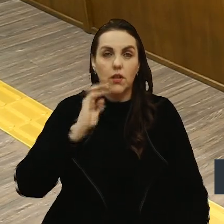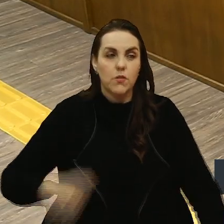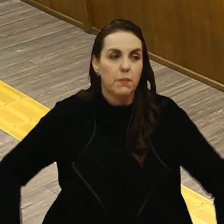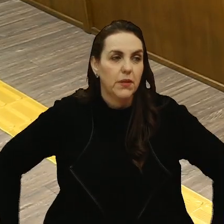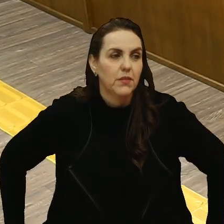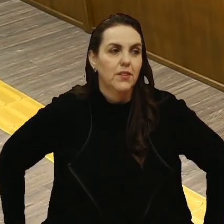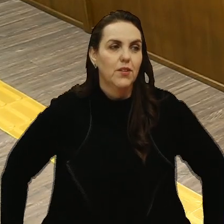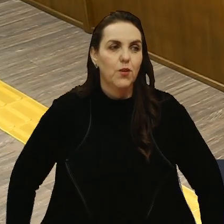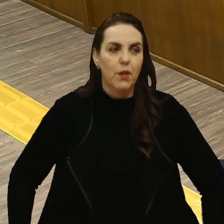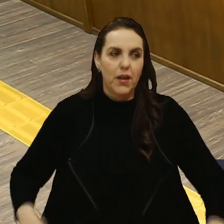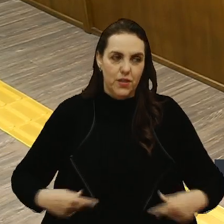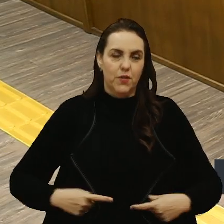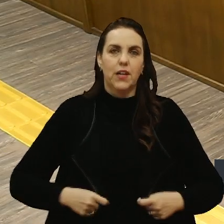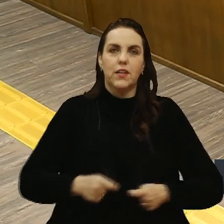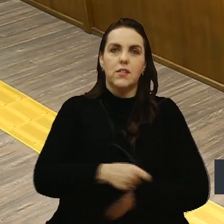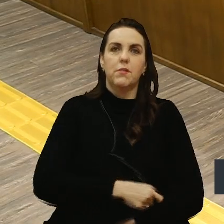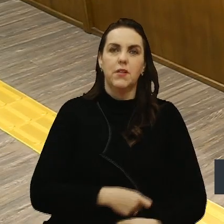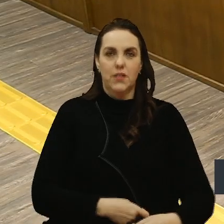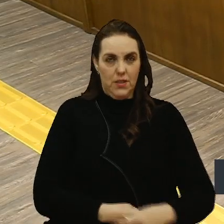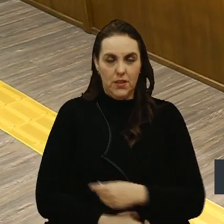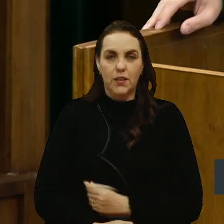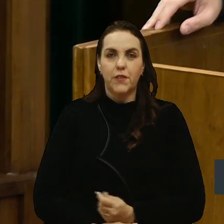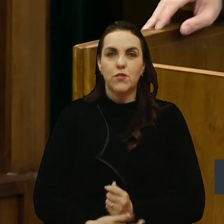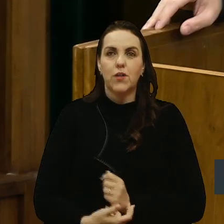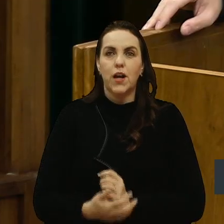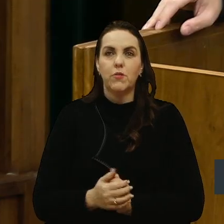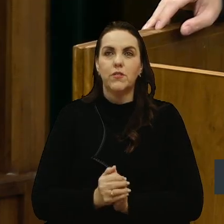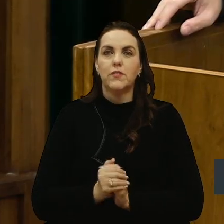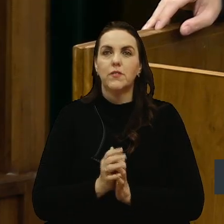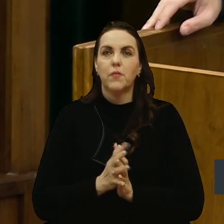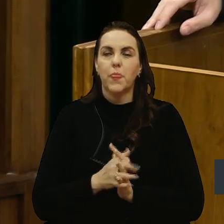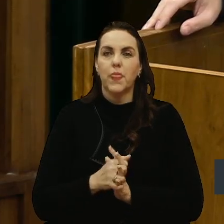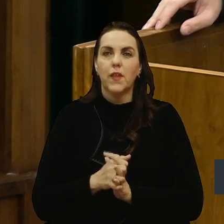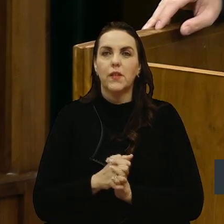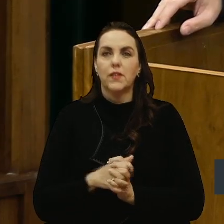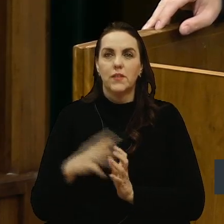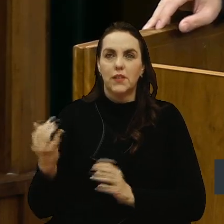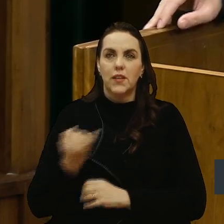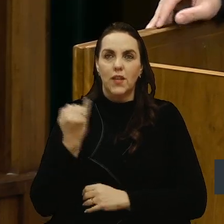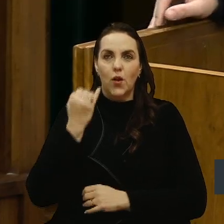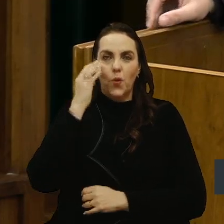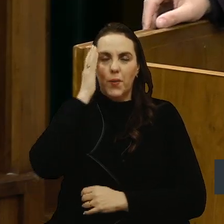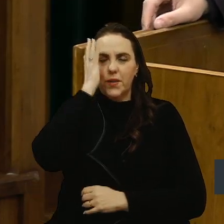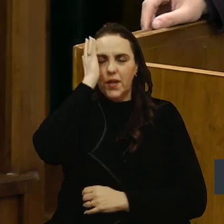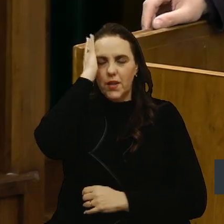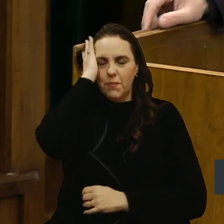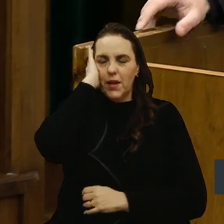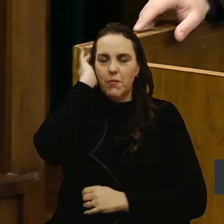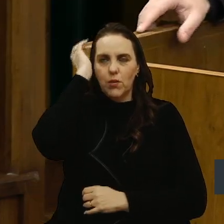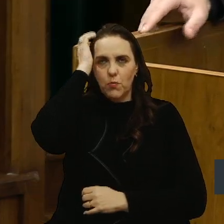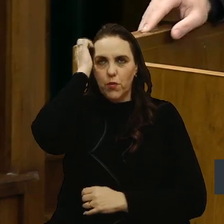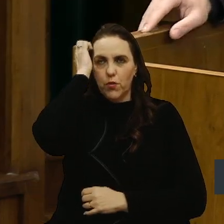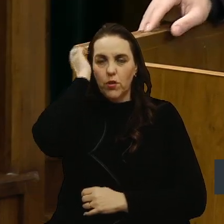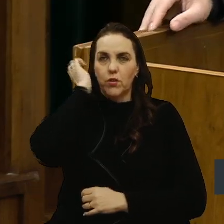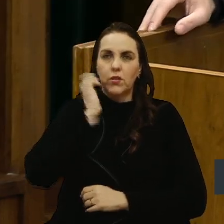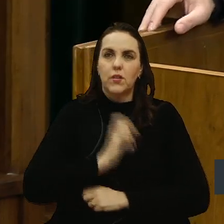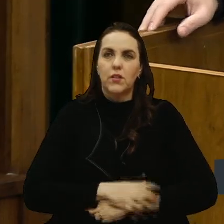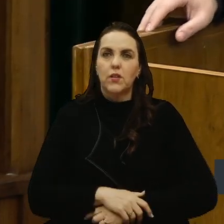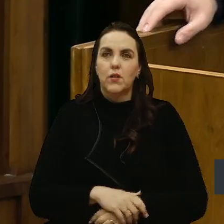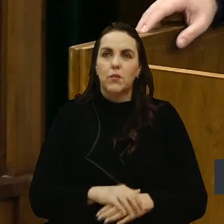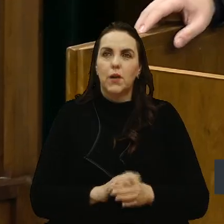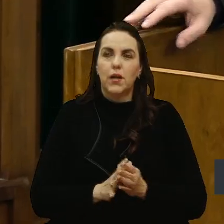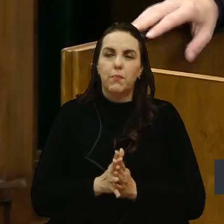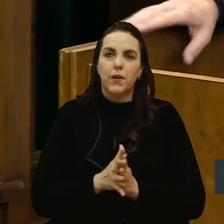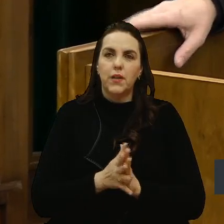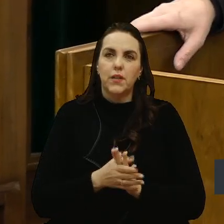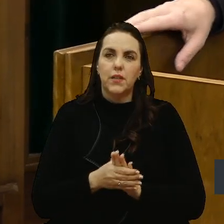tema importante que nós temos nos debruçado no nosso mandato a partir do debate da habitação,